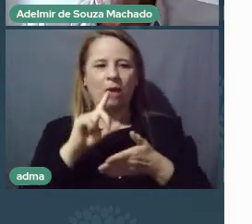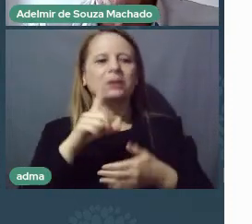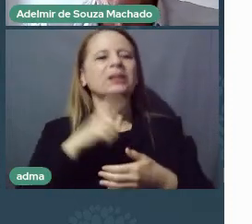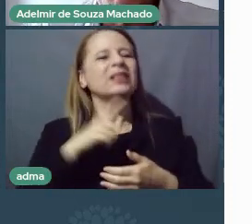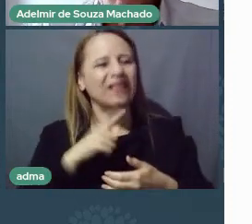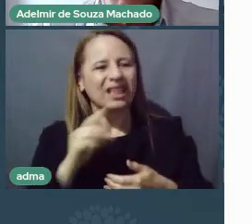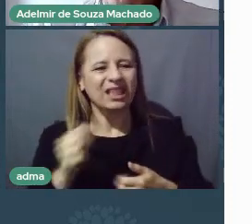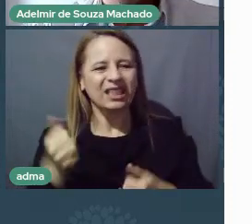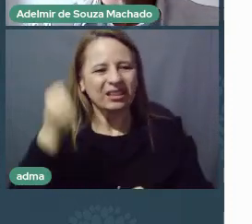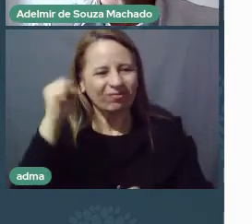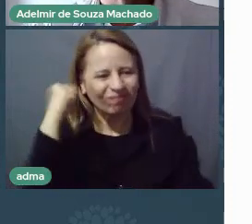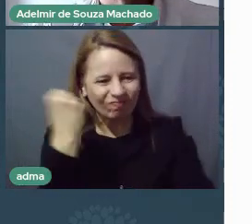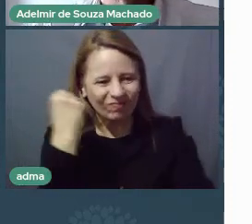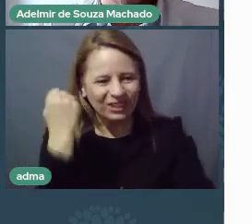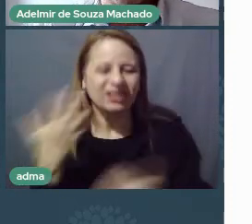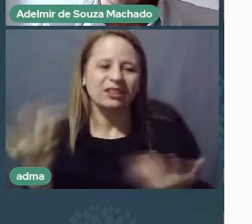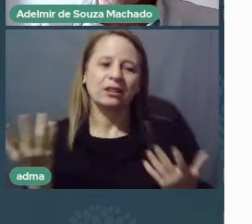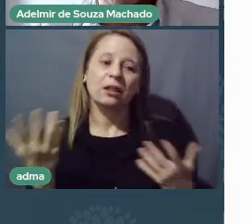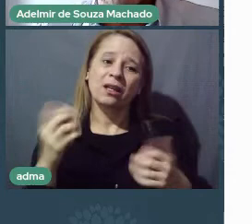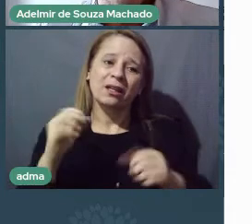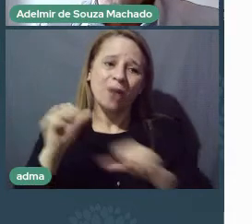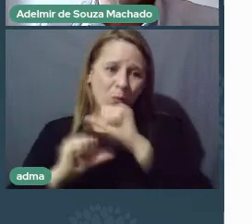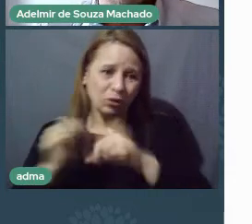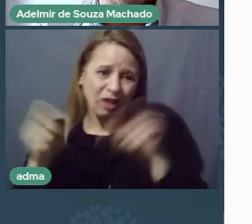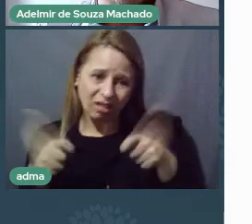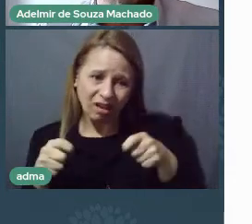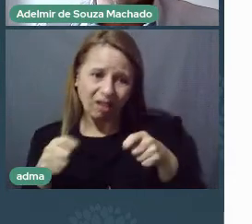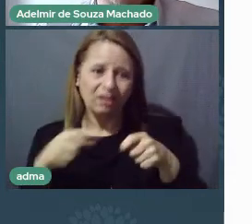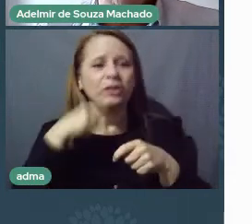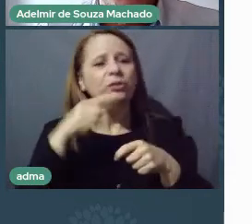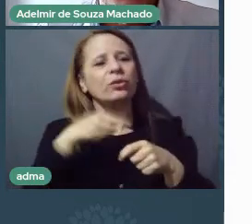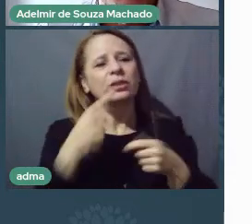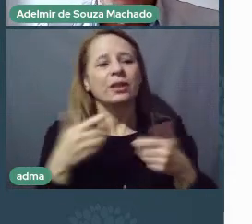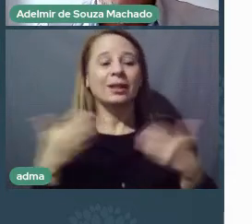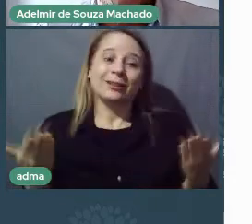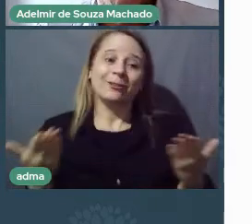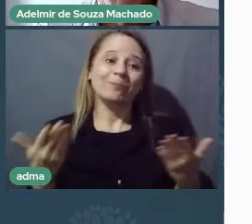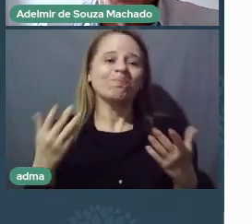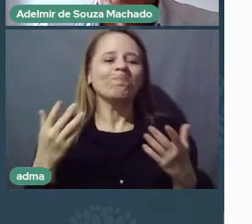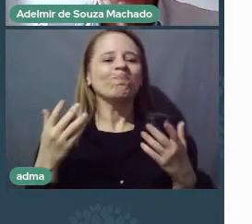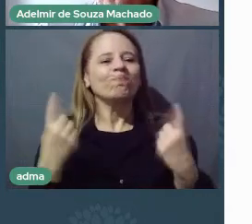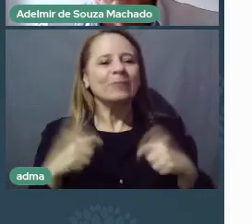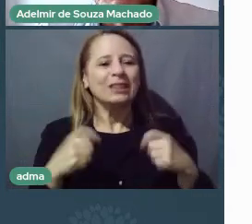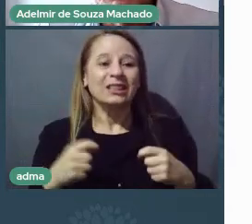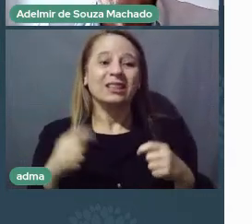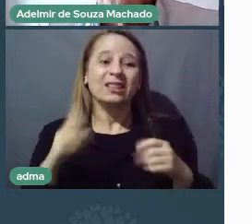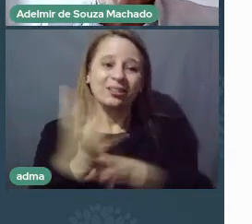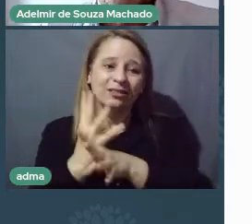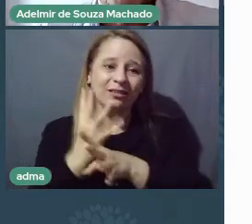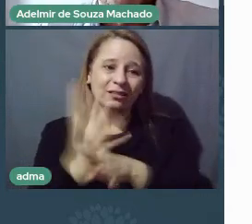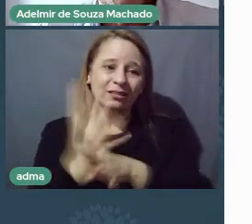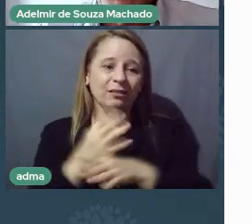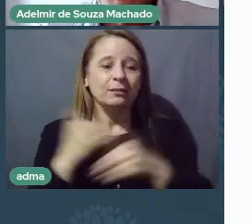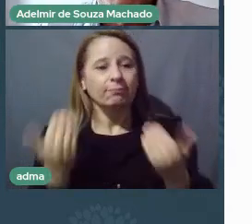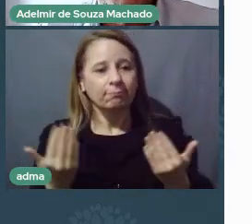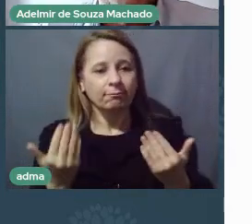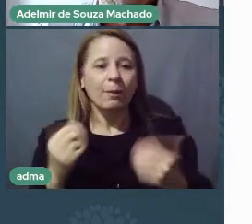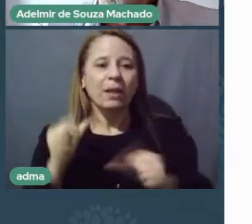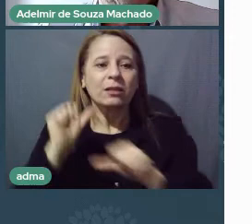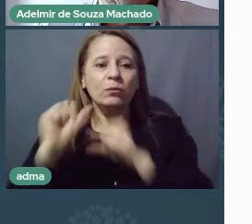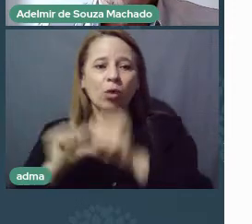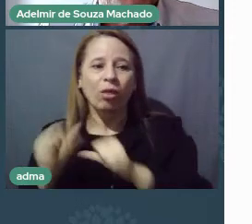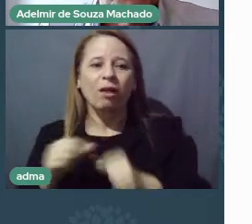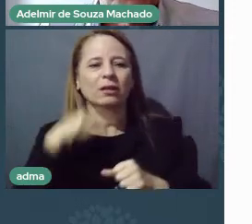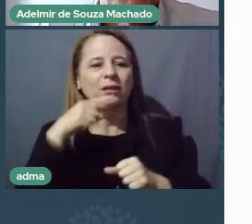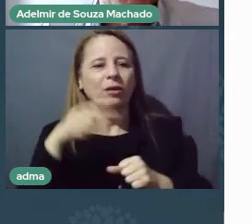modificar isso propriamente dito e, portanto, eu estou fadado a sofrer, mas não modificar isso,